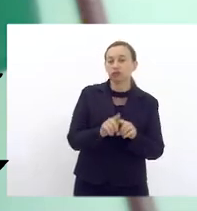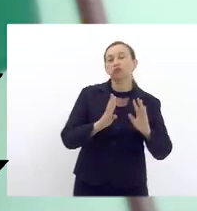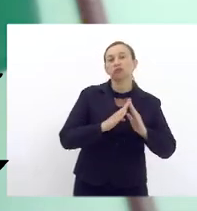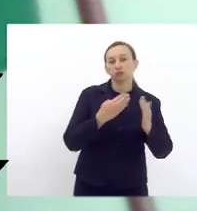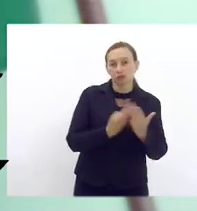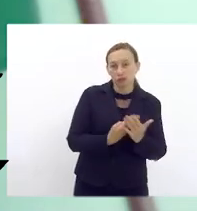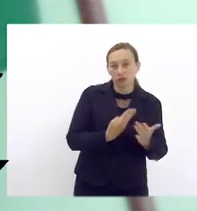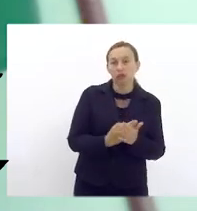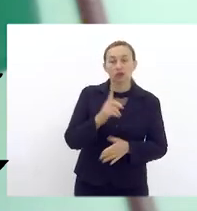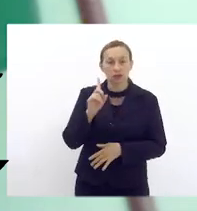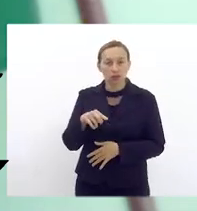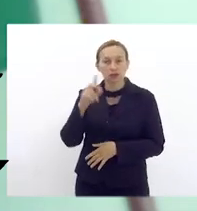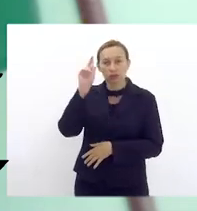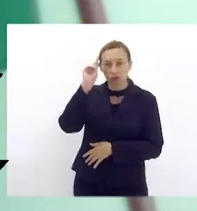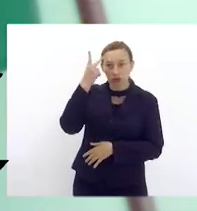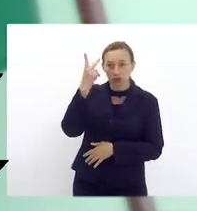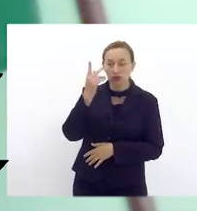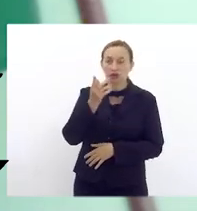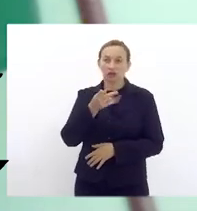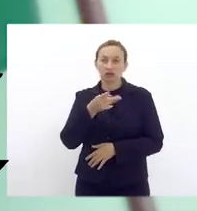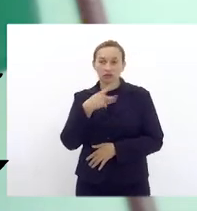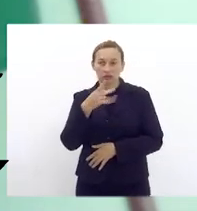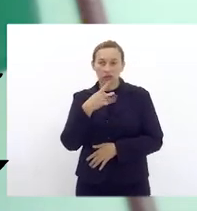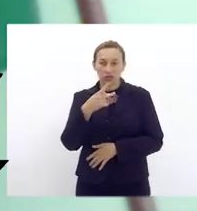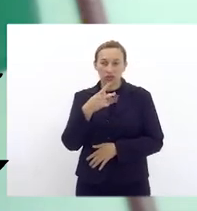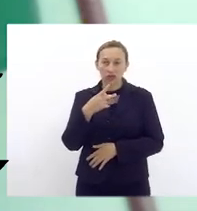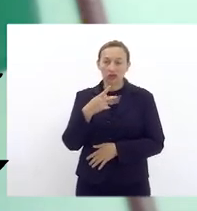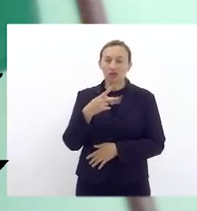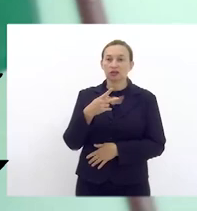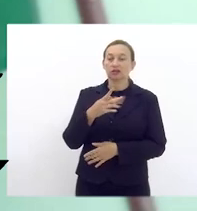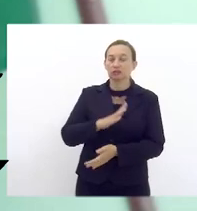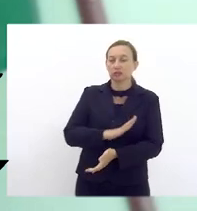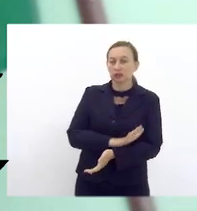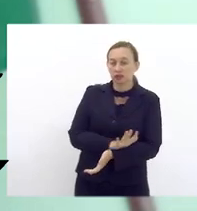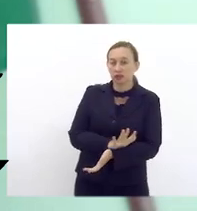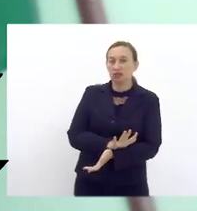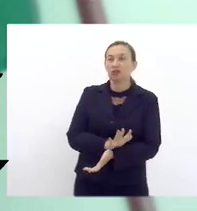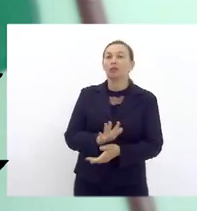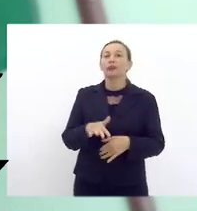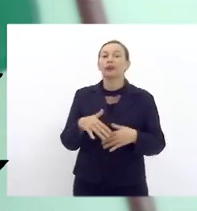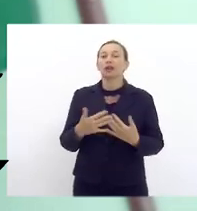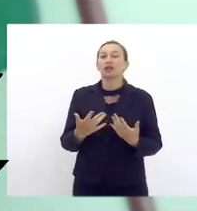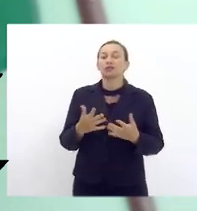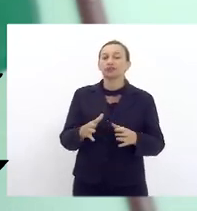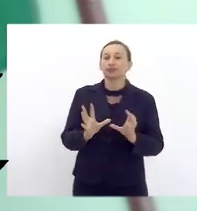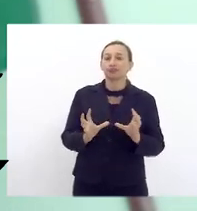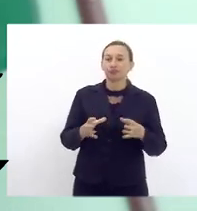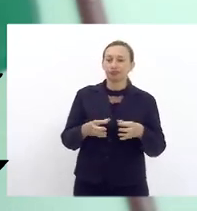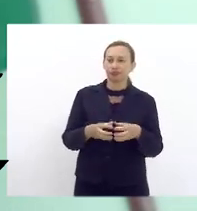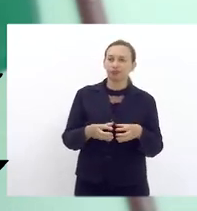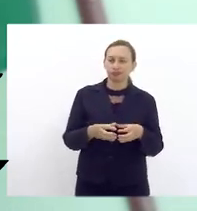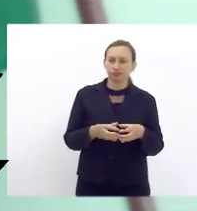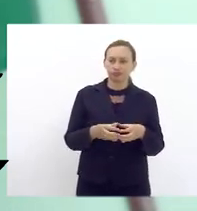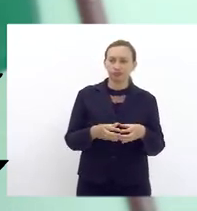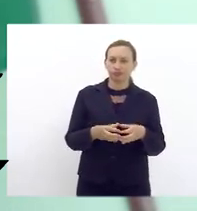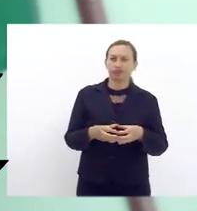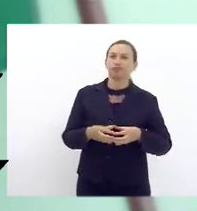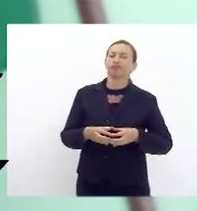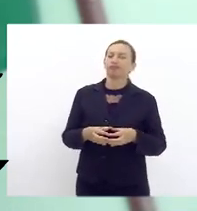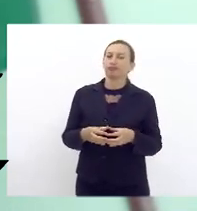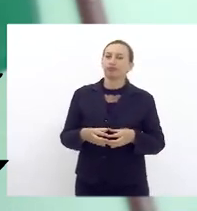ela é uma história contada a luz do racismo é essa audiência ela tinha